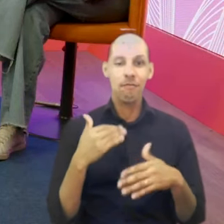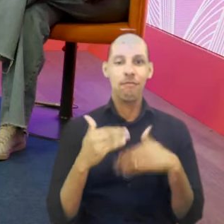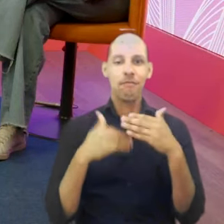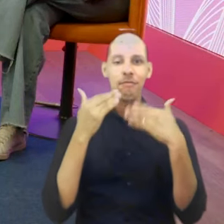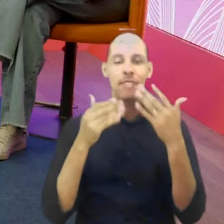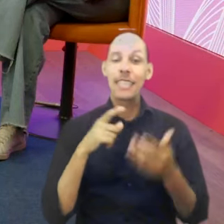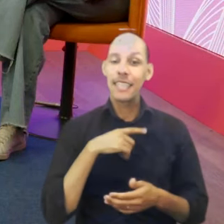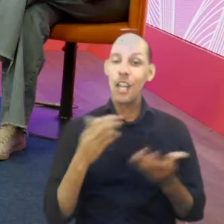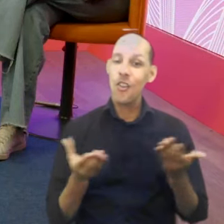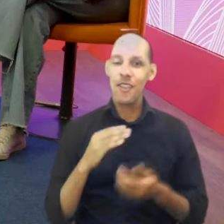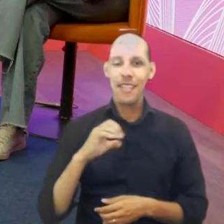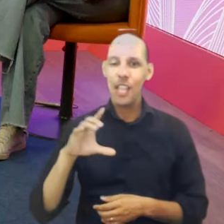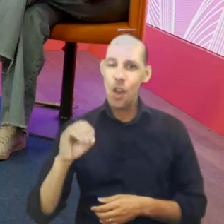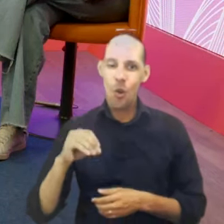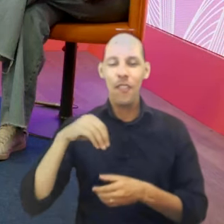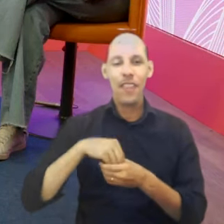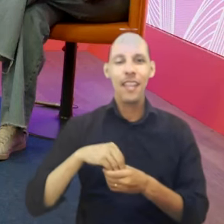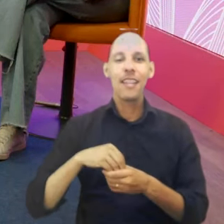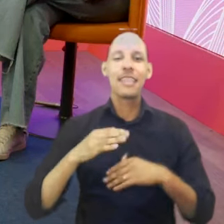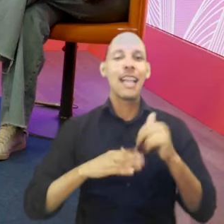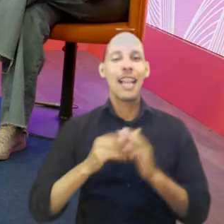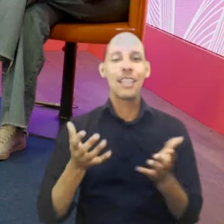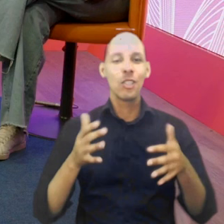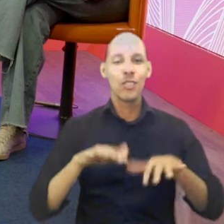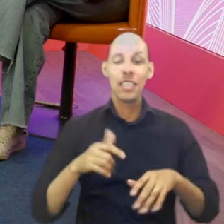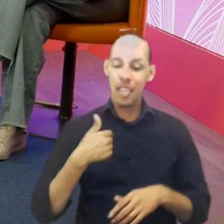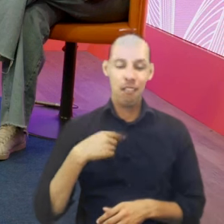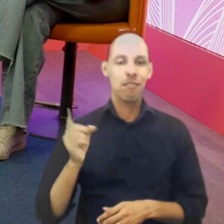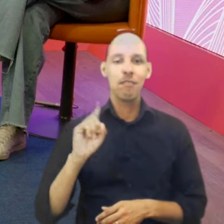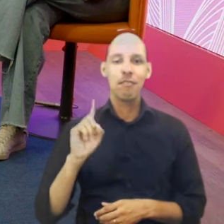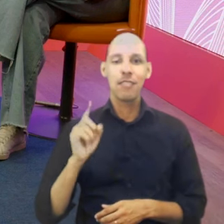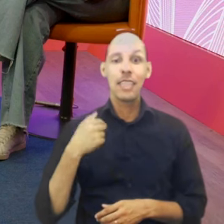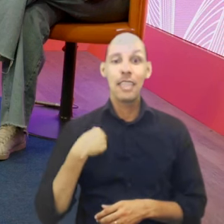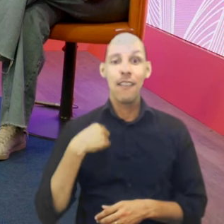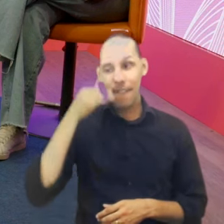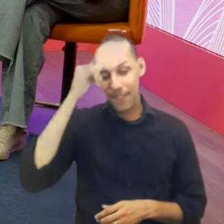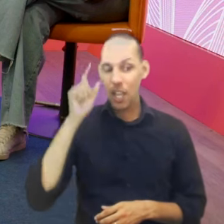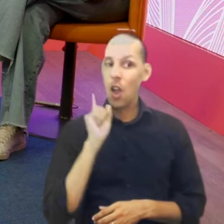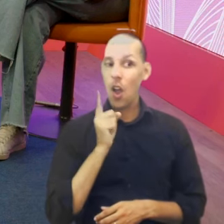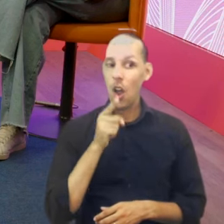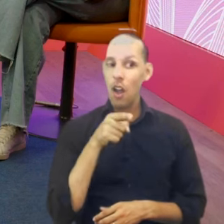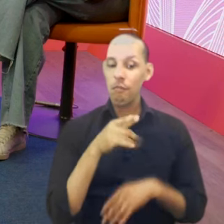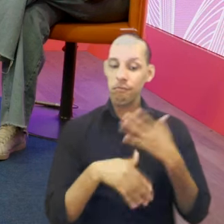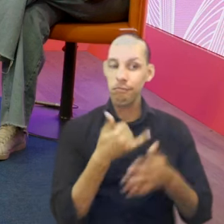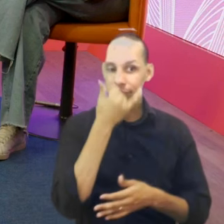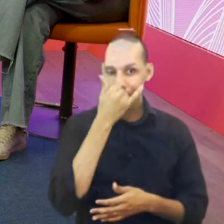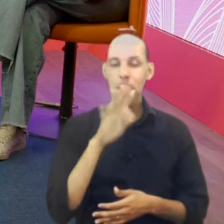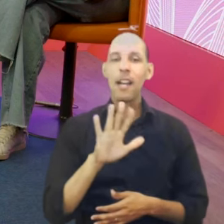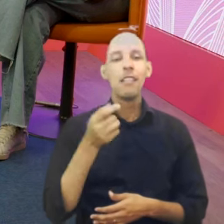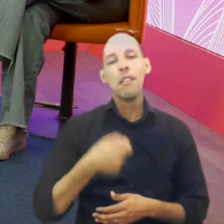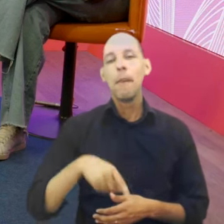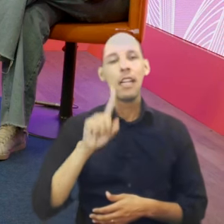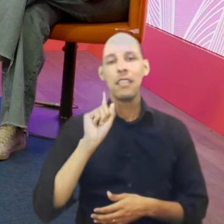vêm, né? Hoje tem uma CEO na Talento Incluída, ela que cuida, não sou eu. Às vezes eu tô prevenindo aqui, eu tô falando, ó, vai dar ruim, mas parece que ela precisa